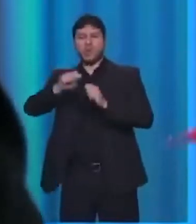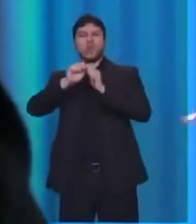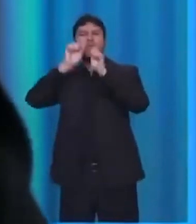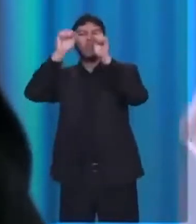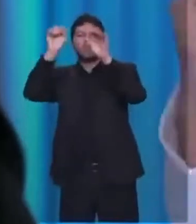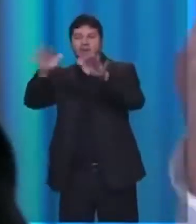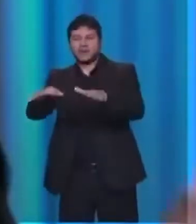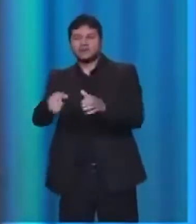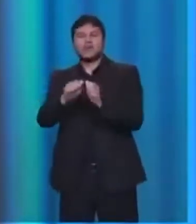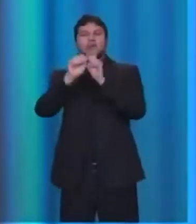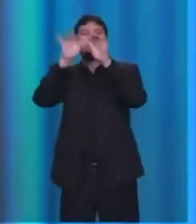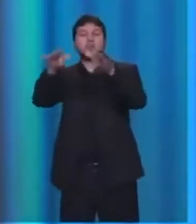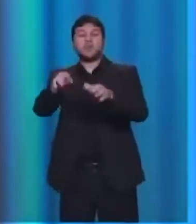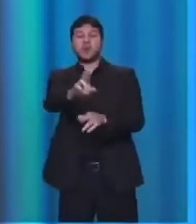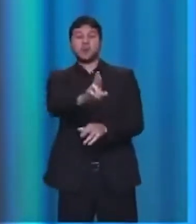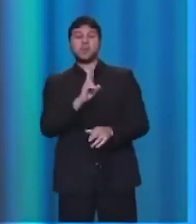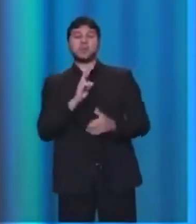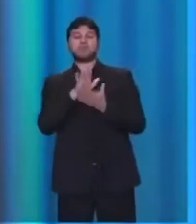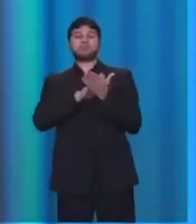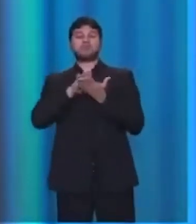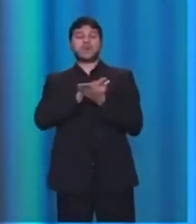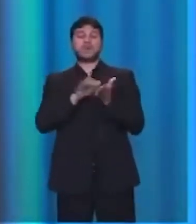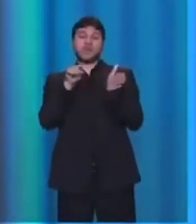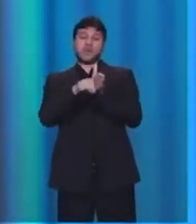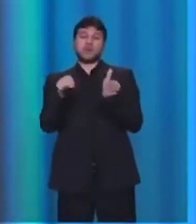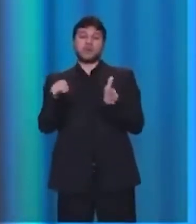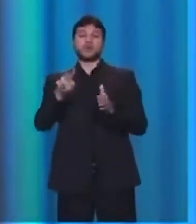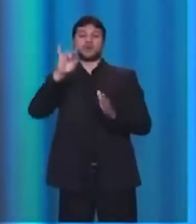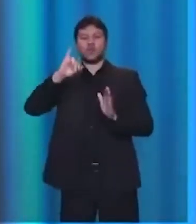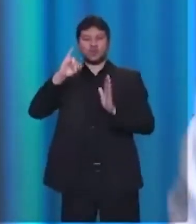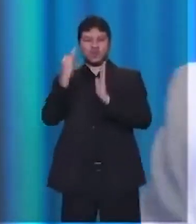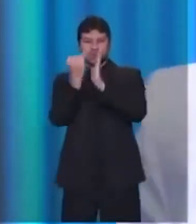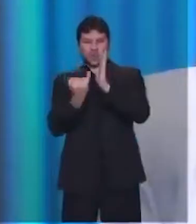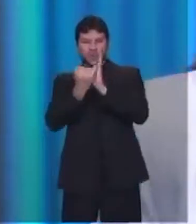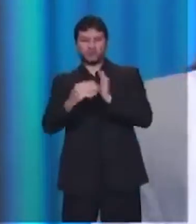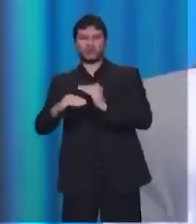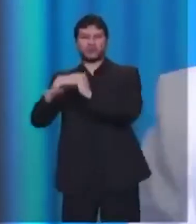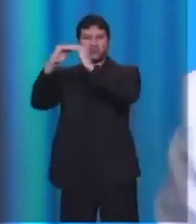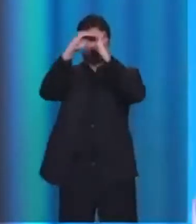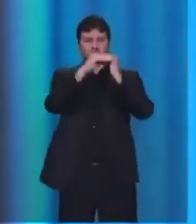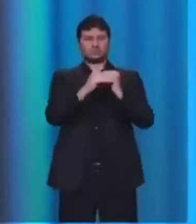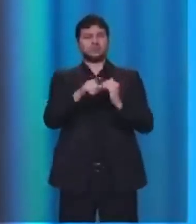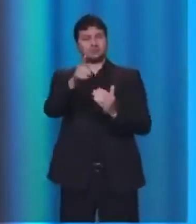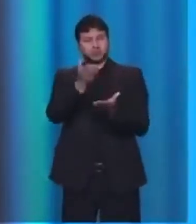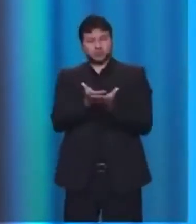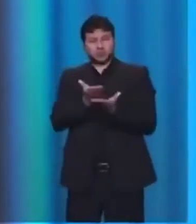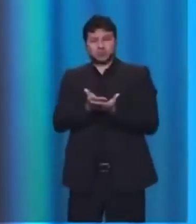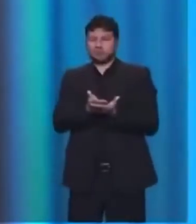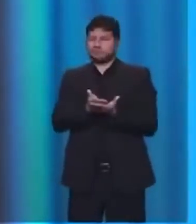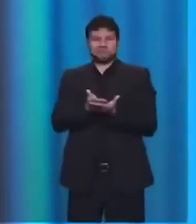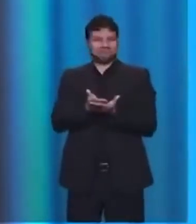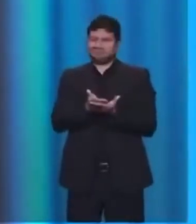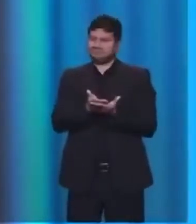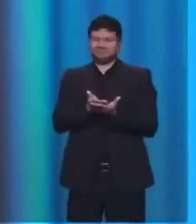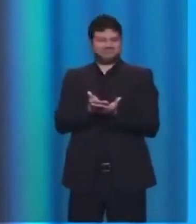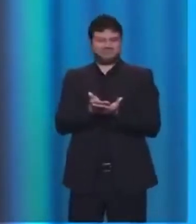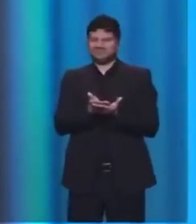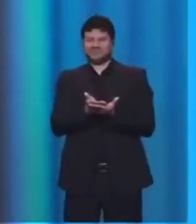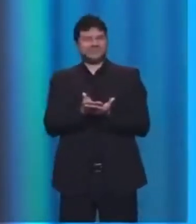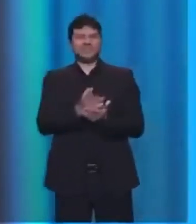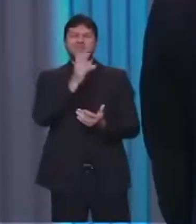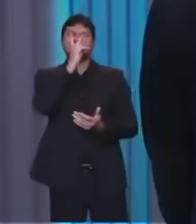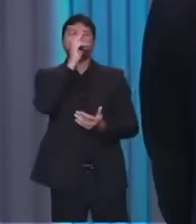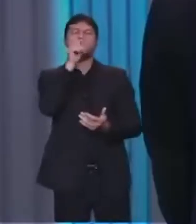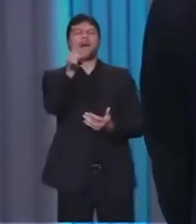pandemia. A pergunta o senhor não respondeu. Sobre imposto único, eu vi que o senhor não estudou. O senhor está parecendo